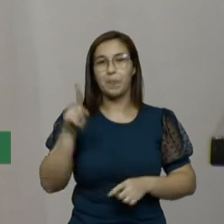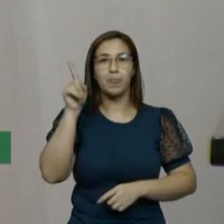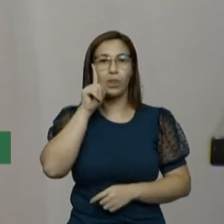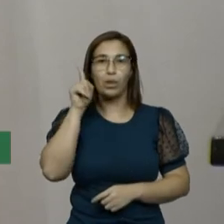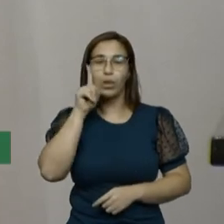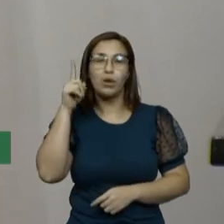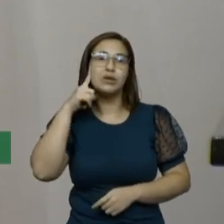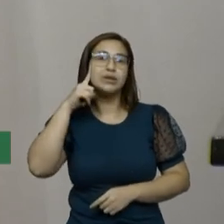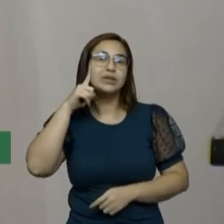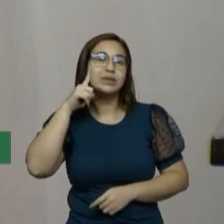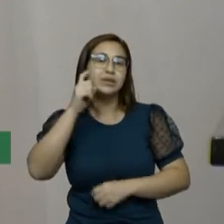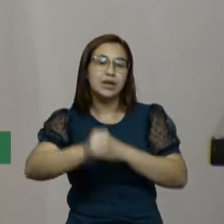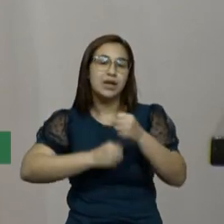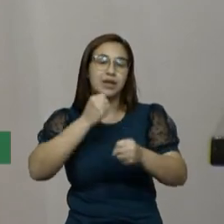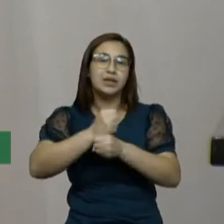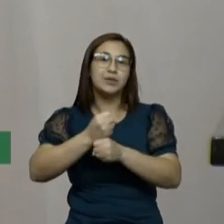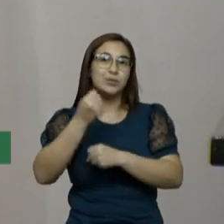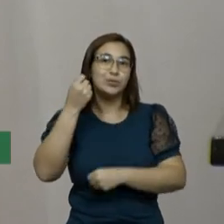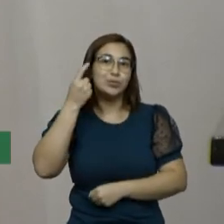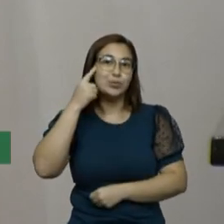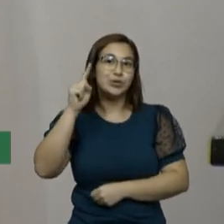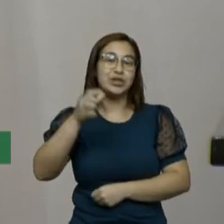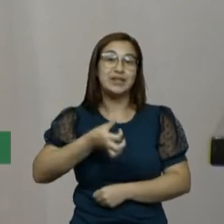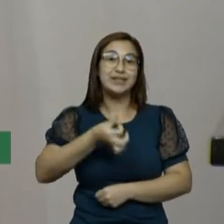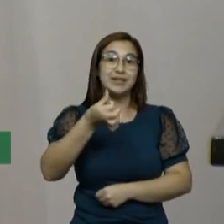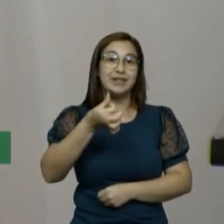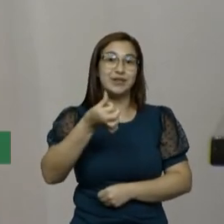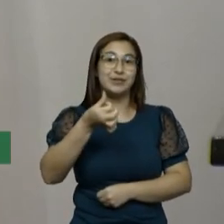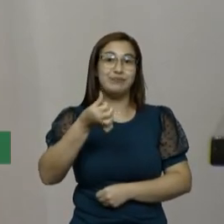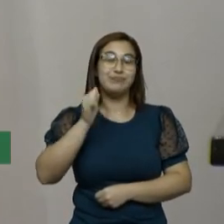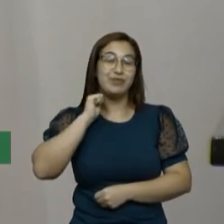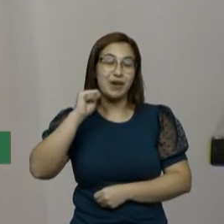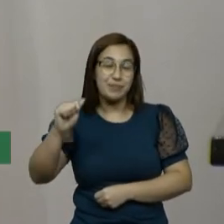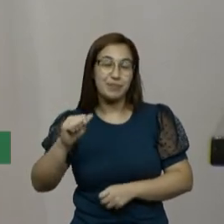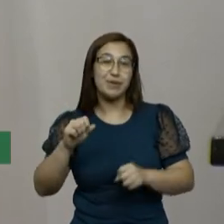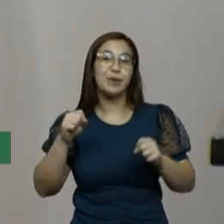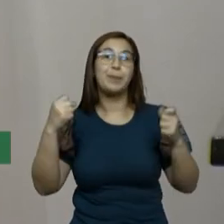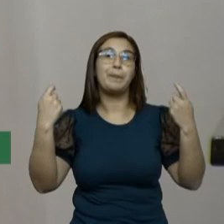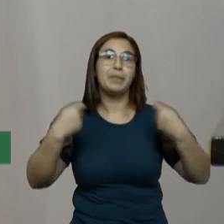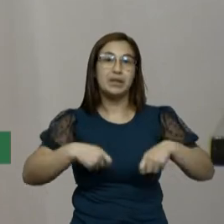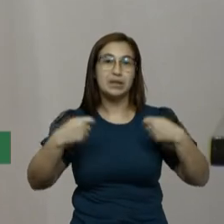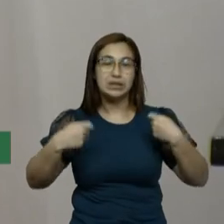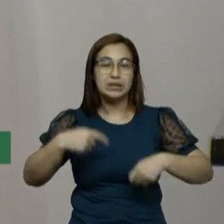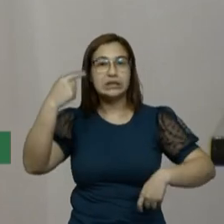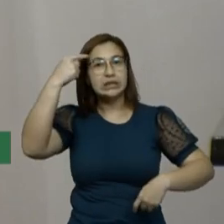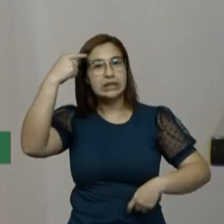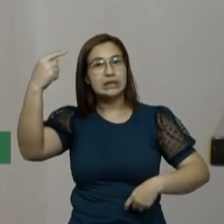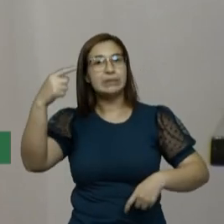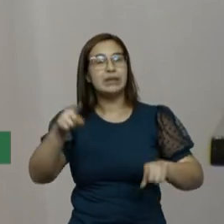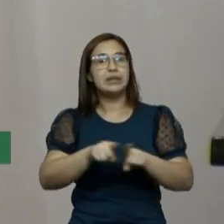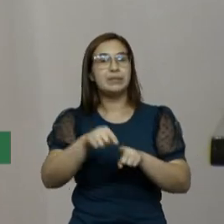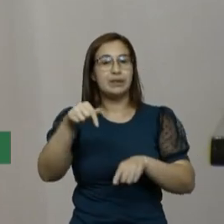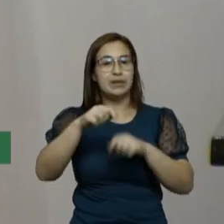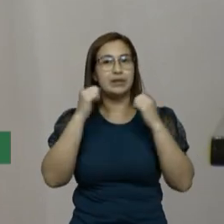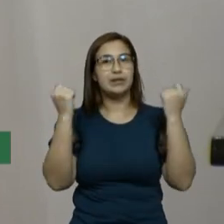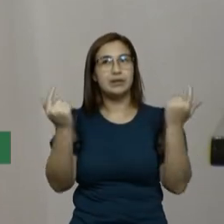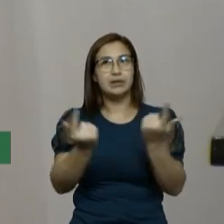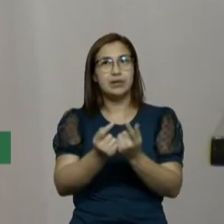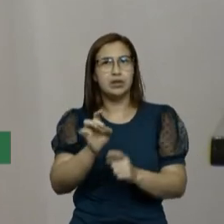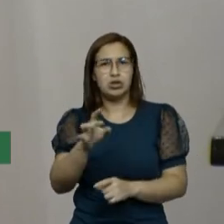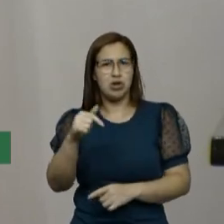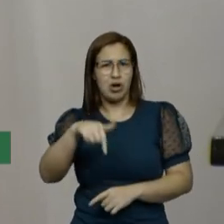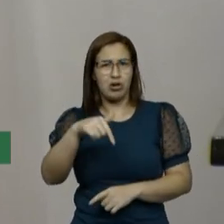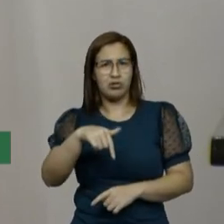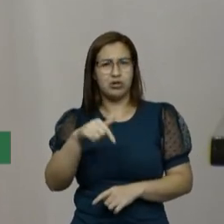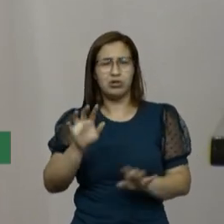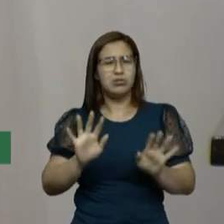abril, eu subo aqui nessa tribuna, falo desse tema. Nós temos, sim, que falar, lembrarmos. E o parlamento, não é o deputado Fernando Kleene, o parlamento, os 40